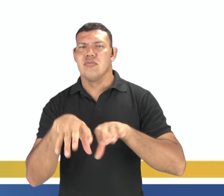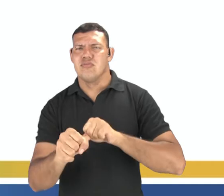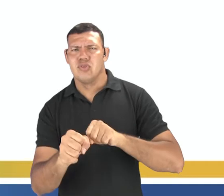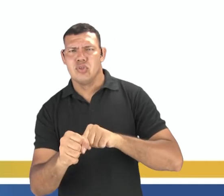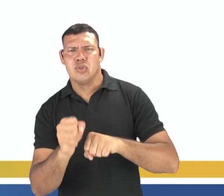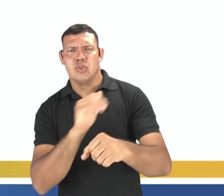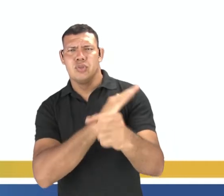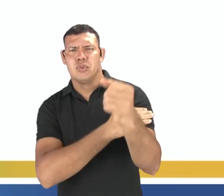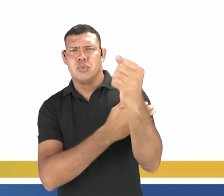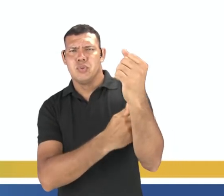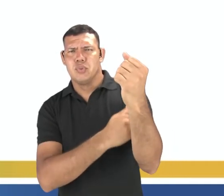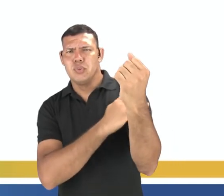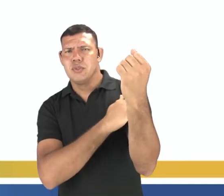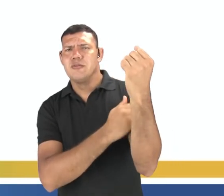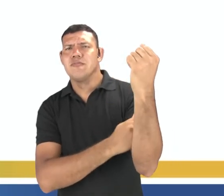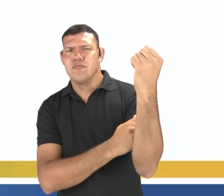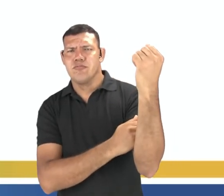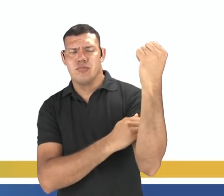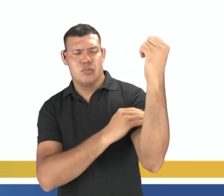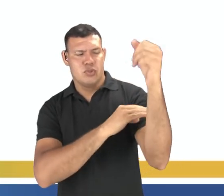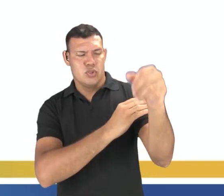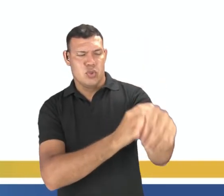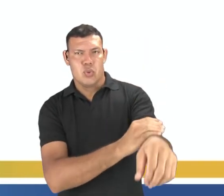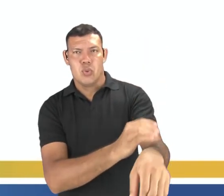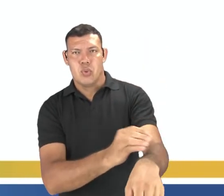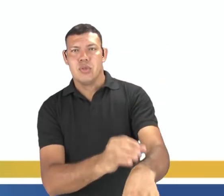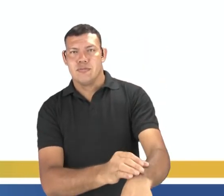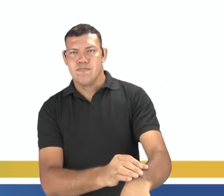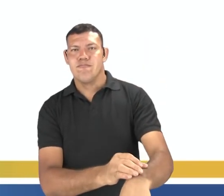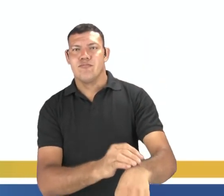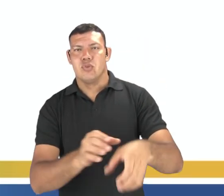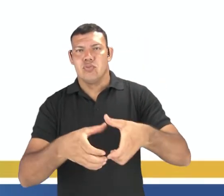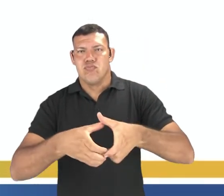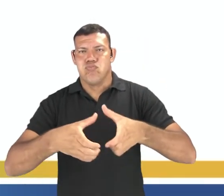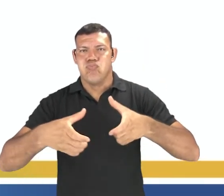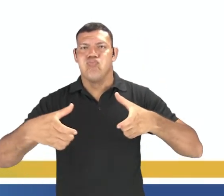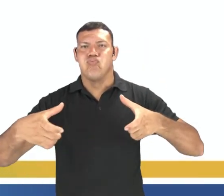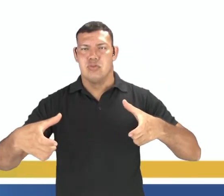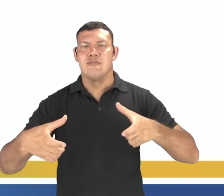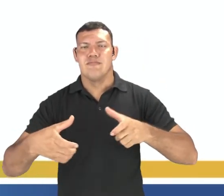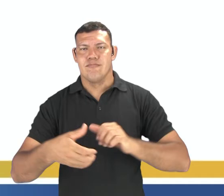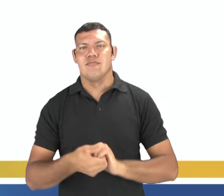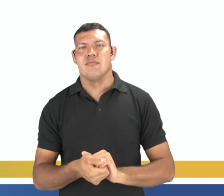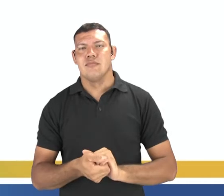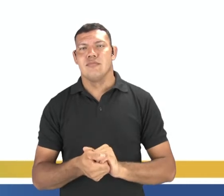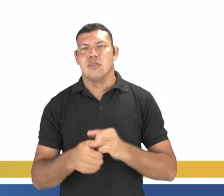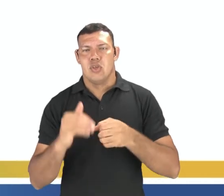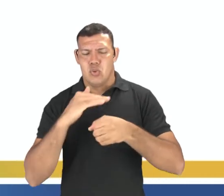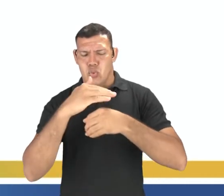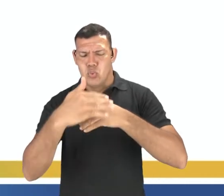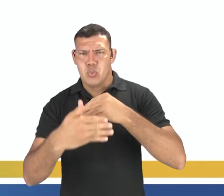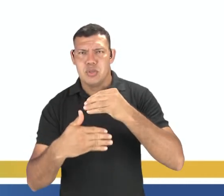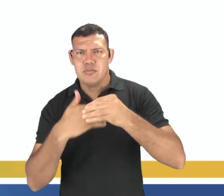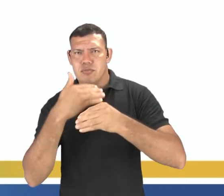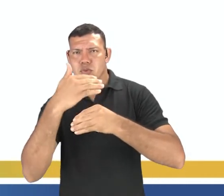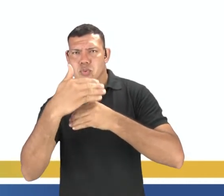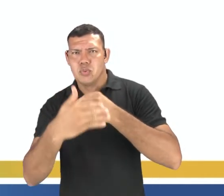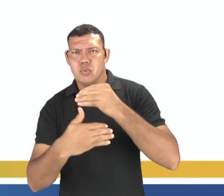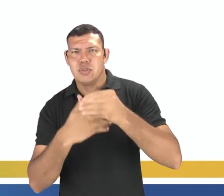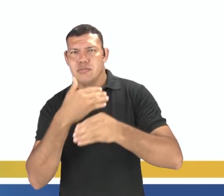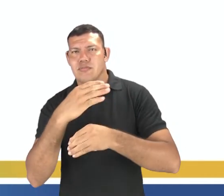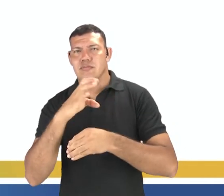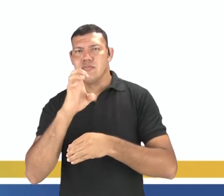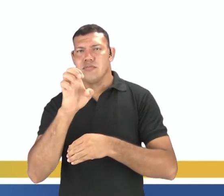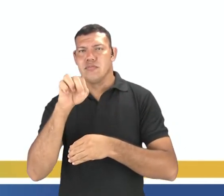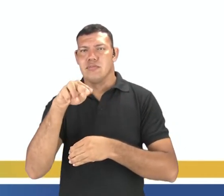tecido muscular que estende amplamente durante a gravidez e apresenta camadas, sendo o endométrio, aquele